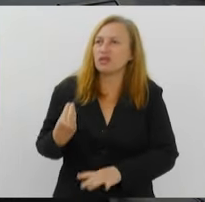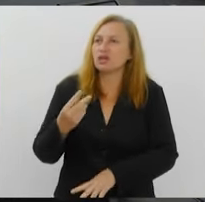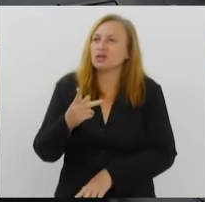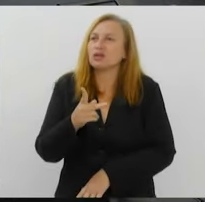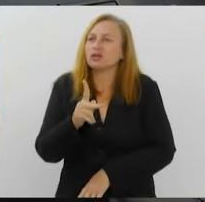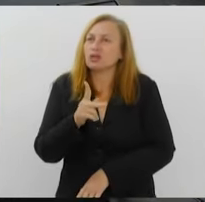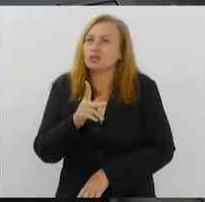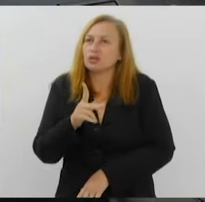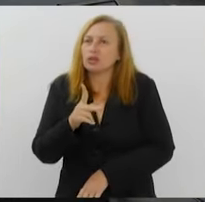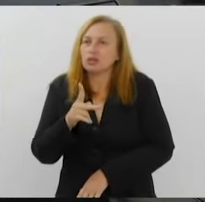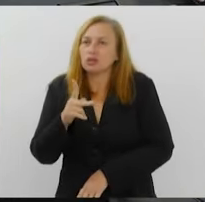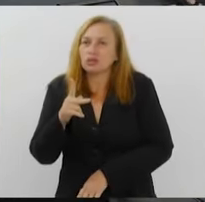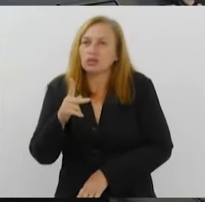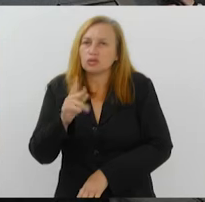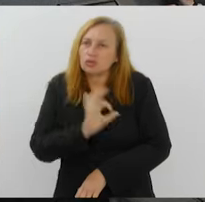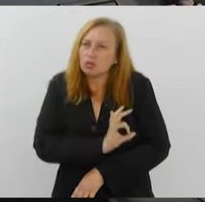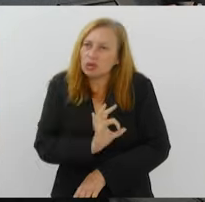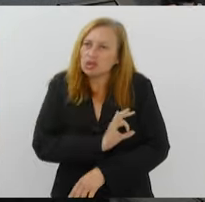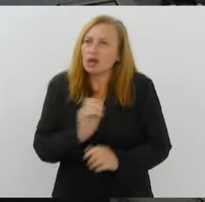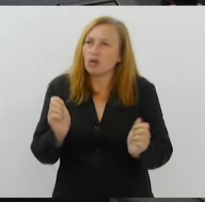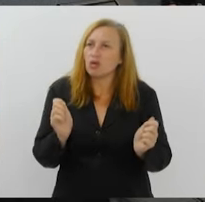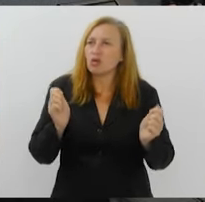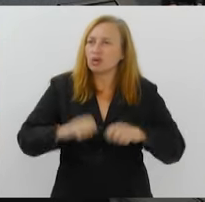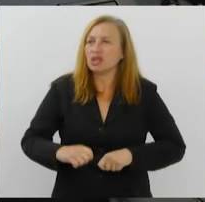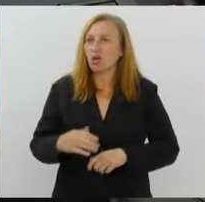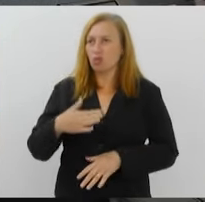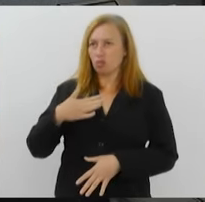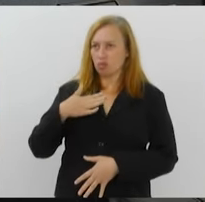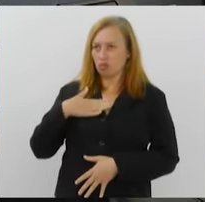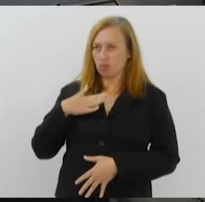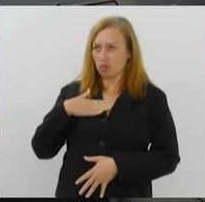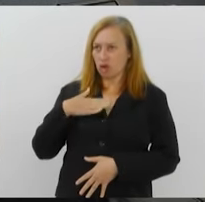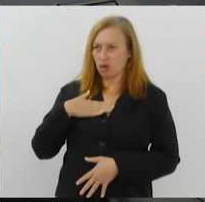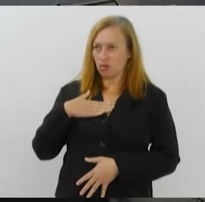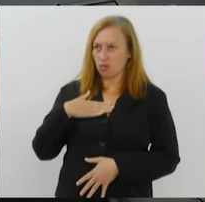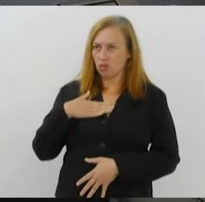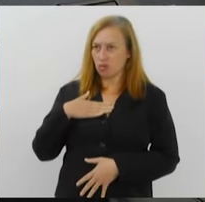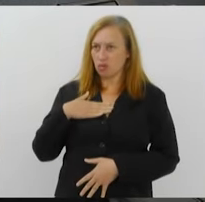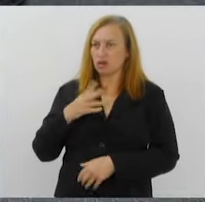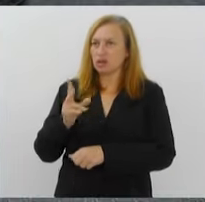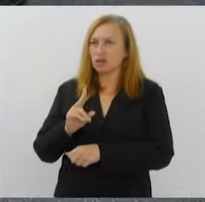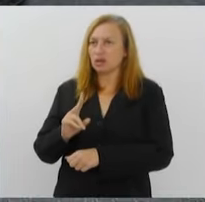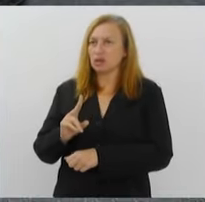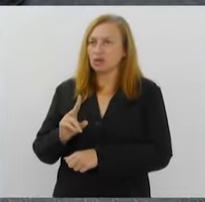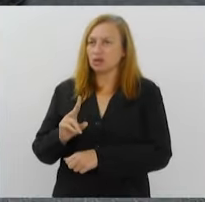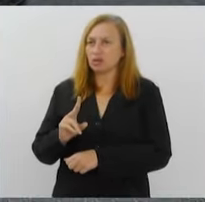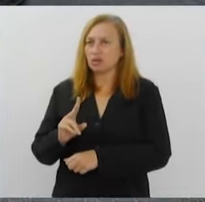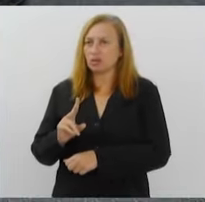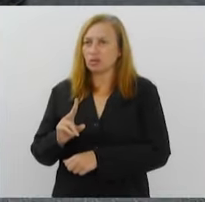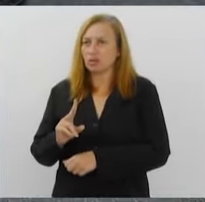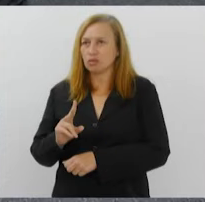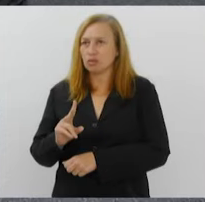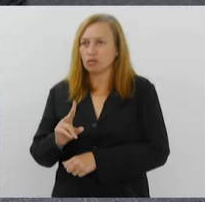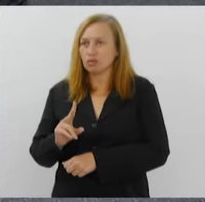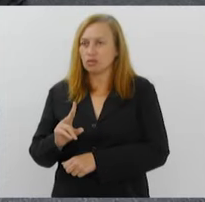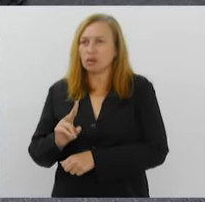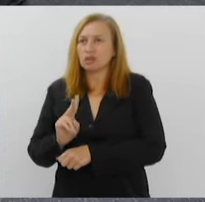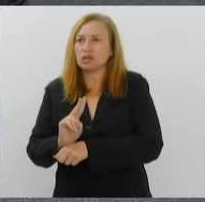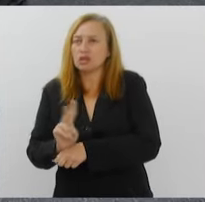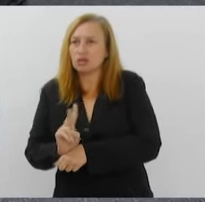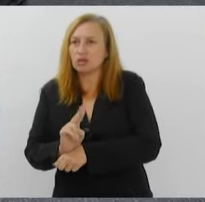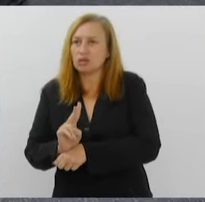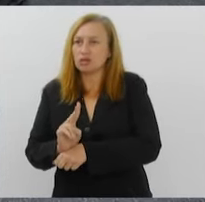um policial competente, inclusive o meu segurança, é sargento junto com ele, se formaram junto na época na Polícia